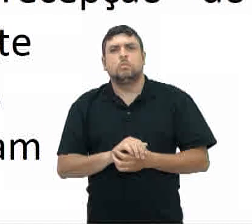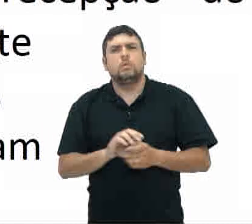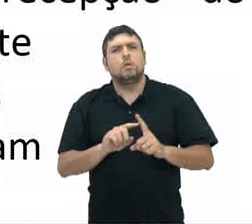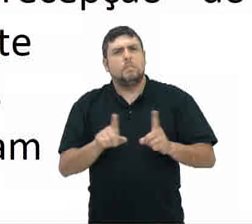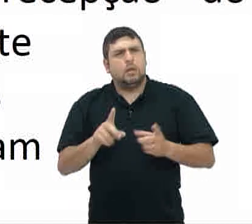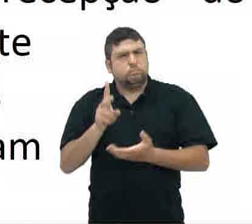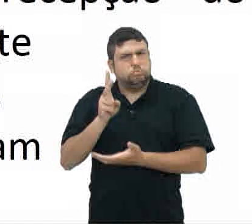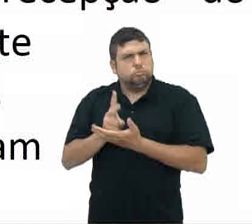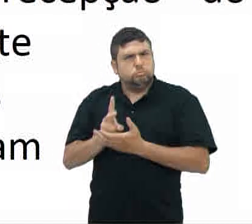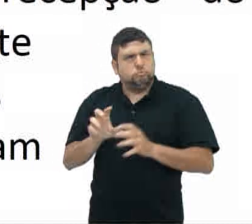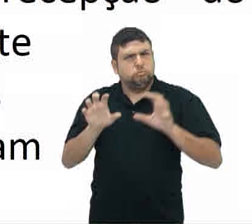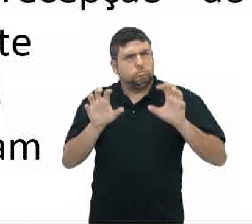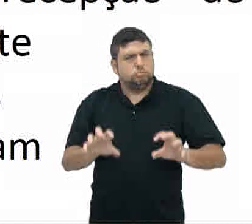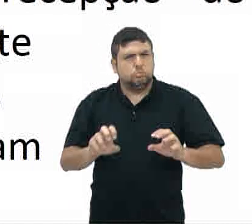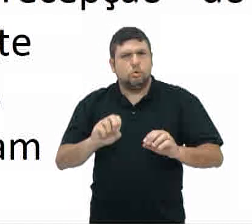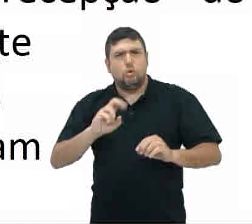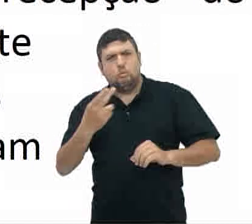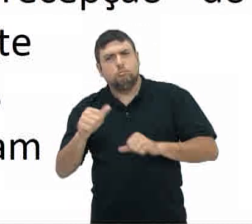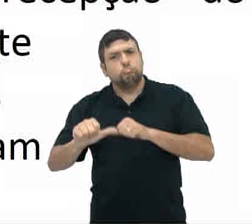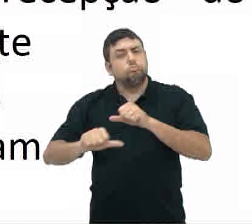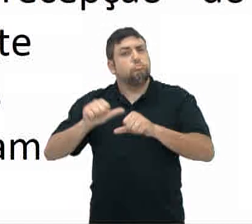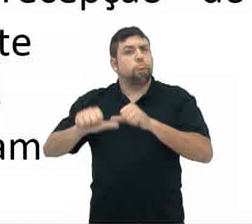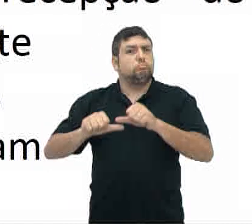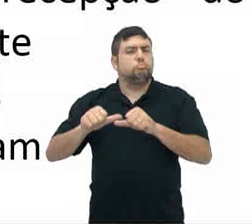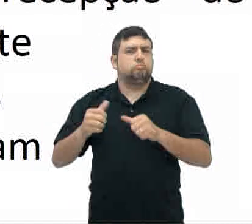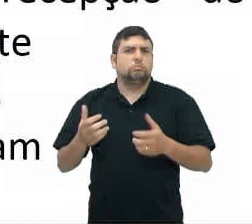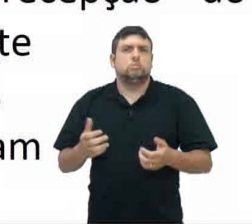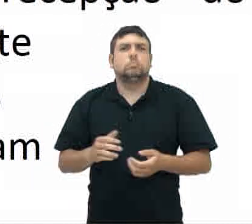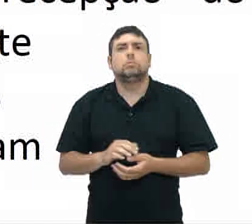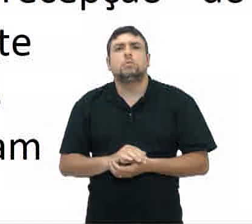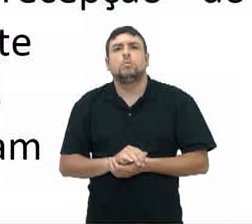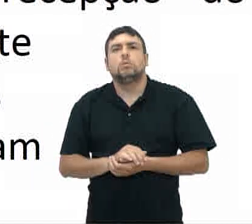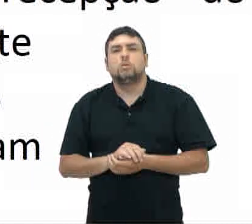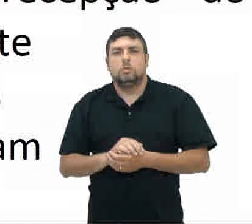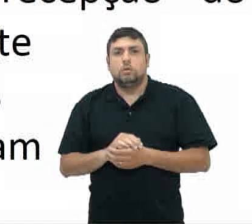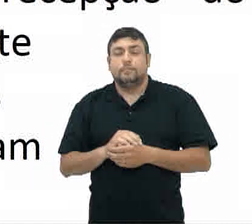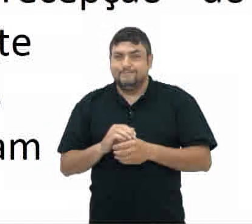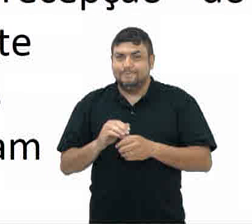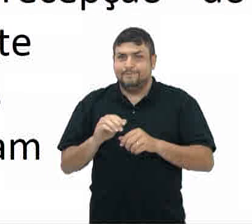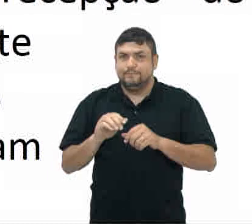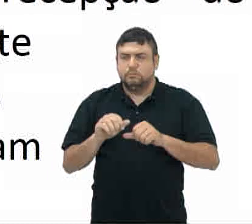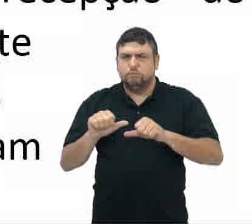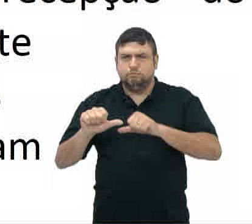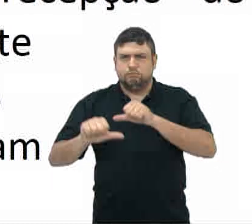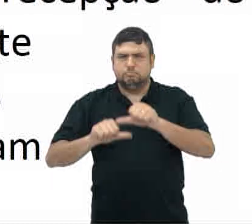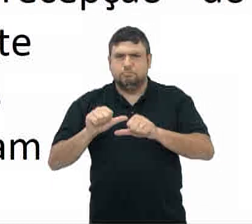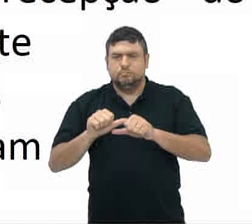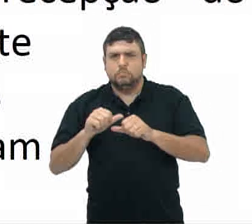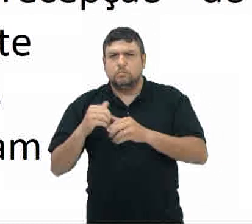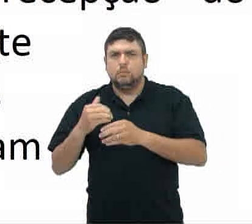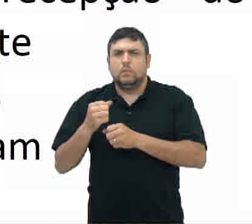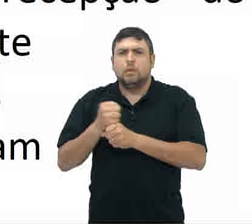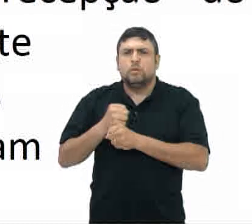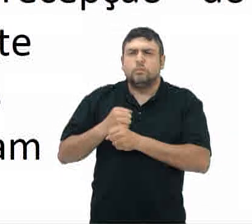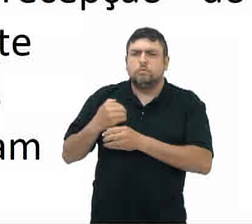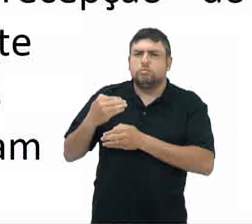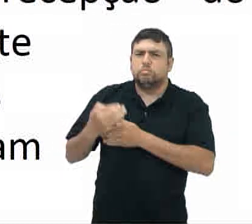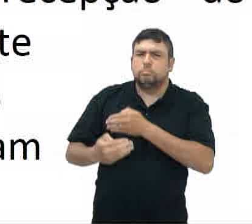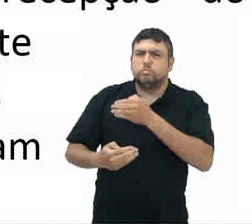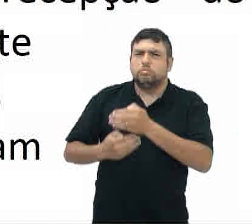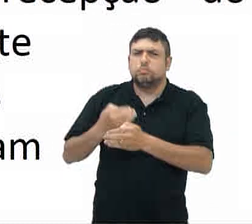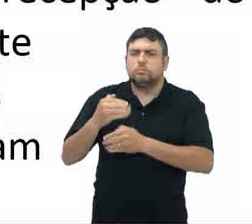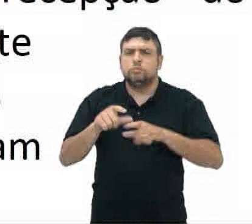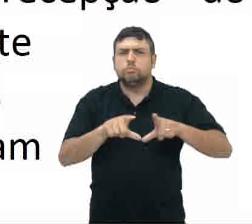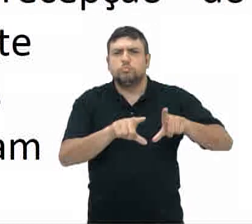assim, o que mudou? Ao longo do tempo, sempre houve escolhas estéticas e éticas, na intenção do artista e